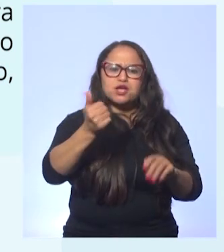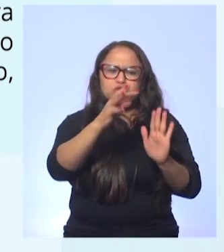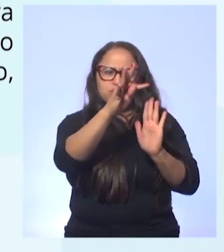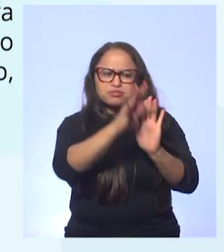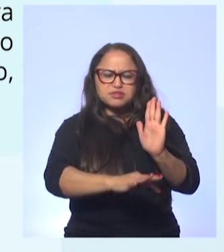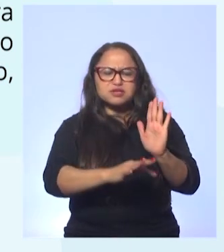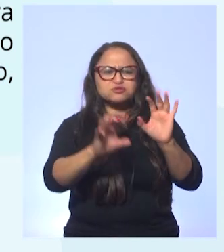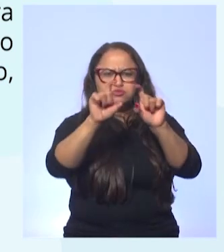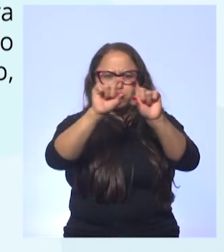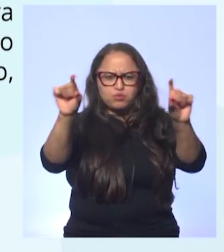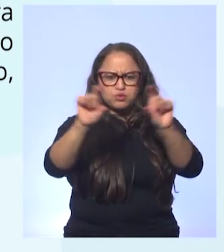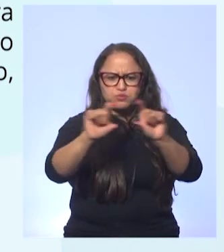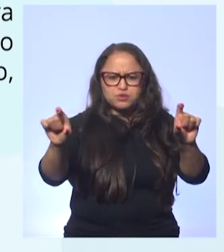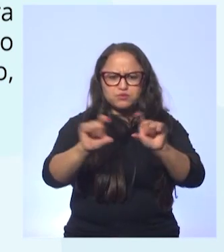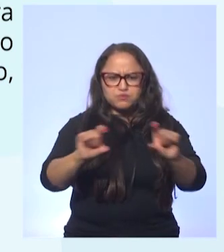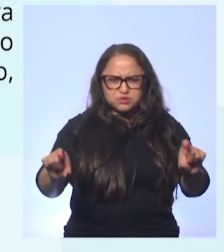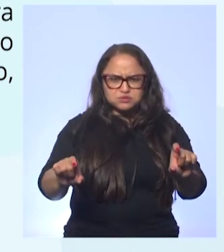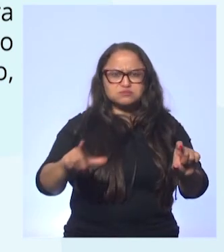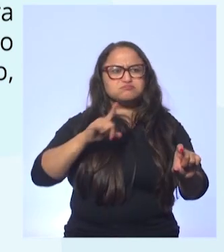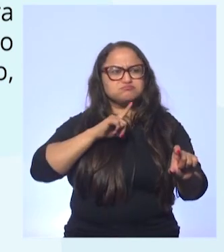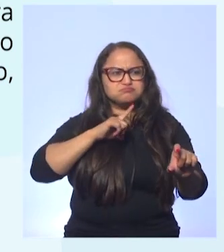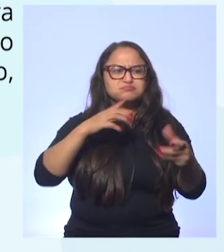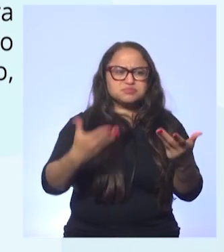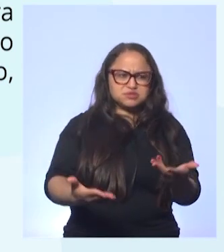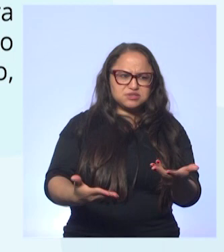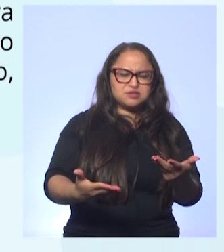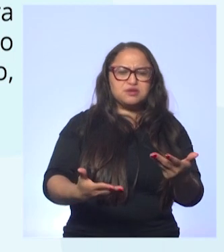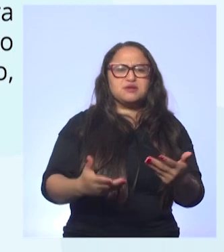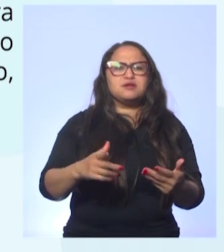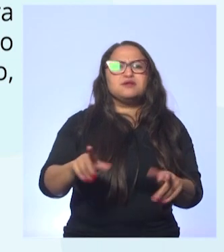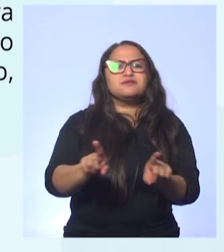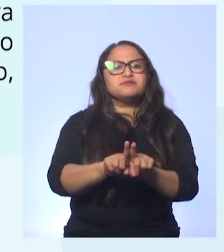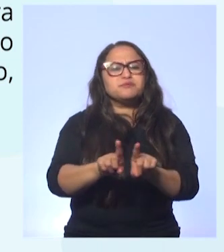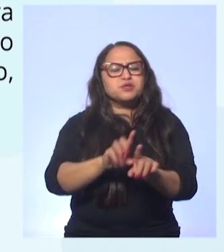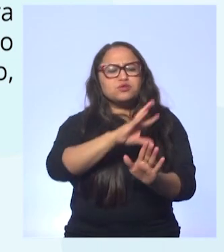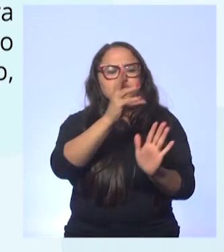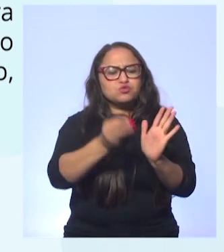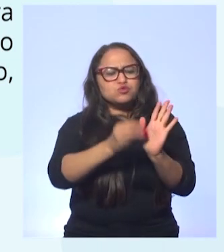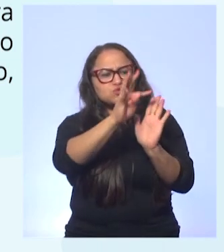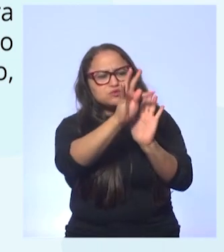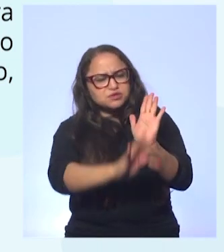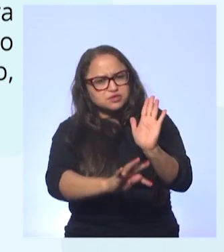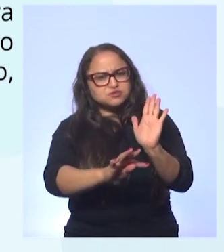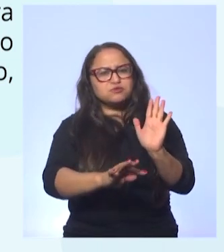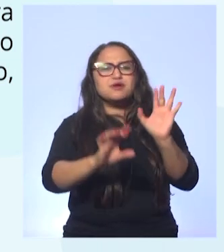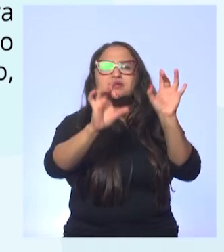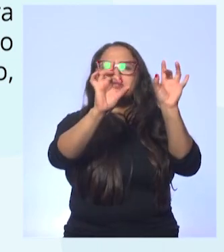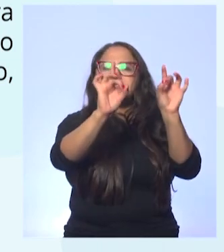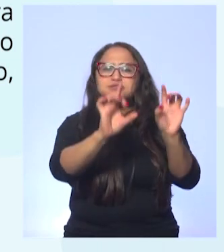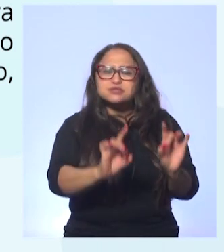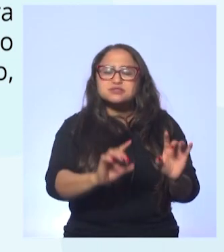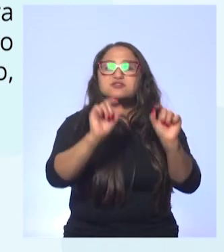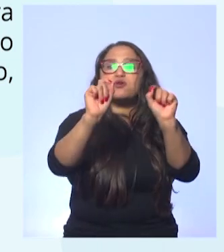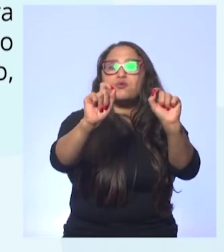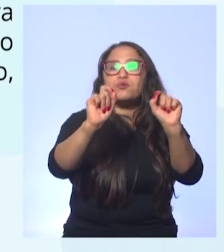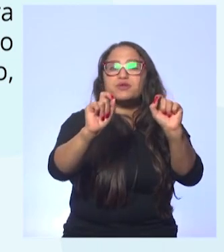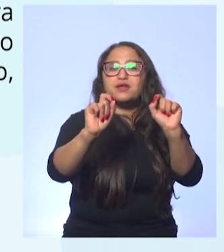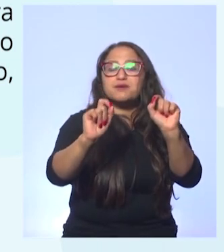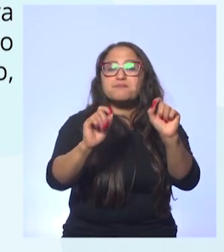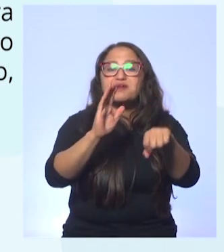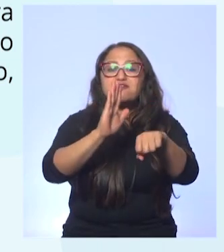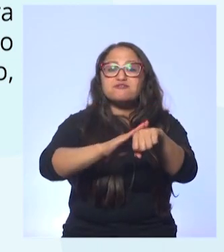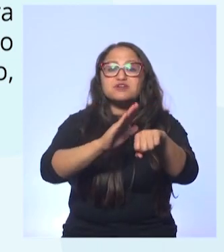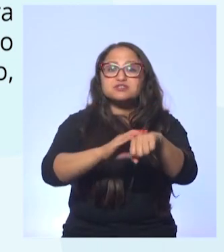as frases, orações, termos, períodos e parágrafos de um texto. É essencial, portanto, para a construção de